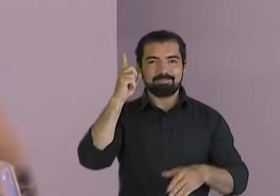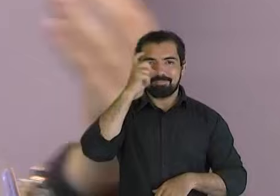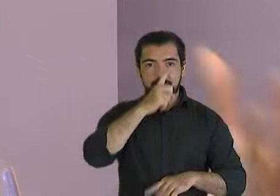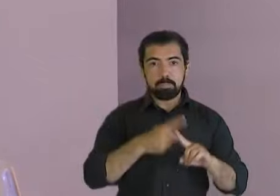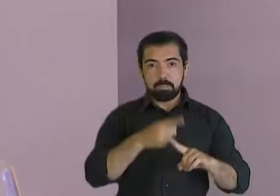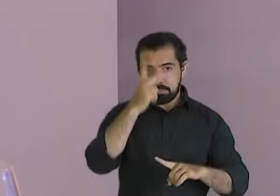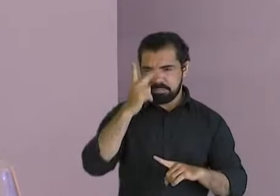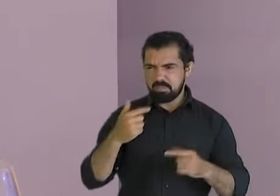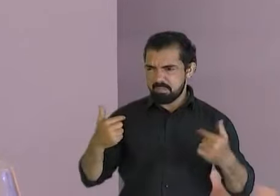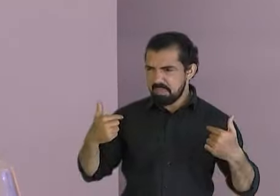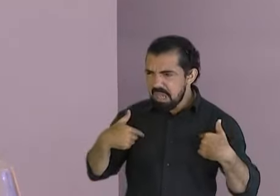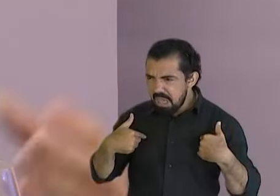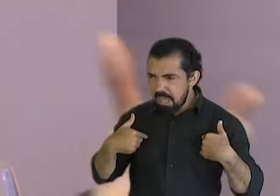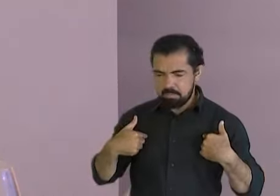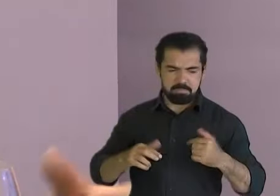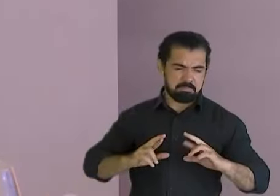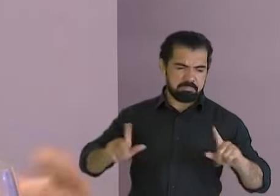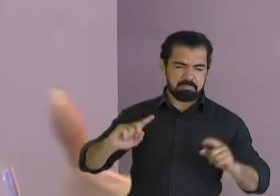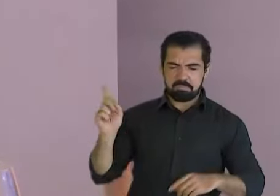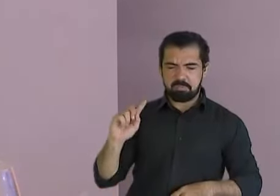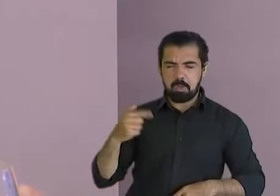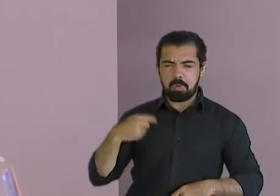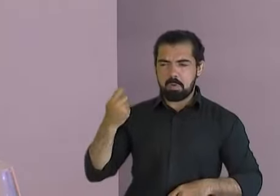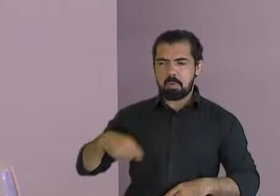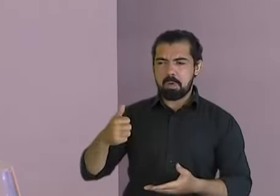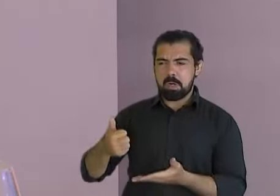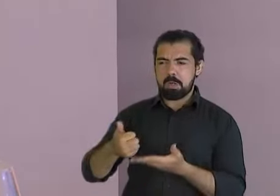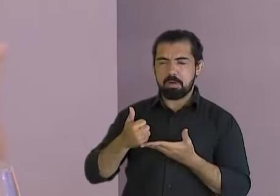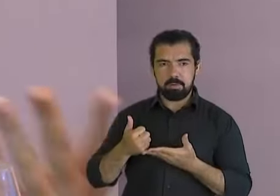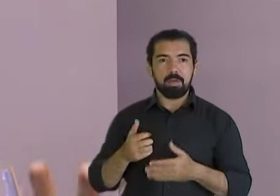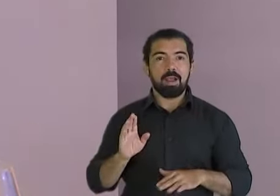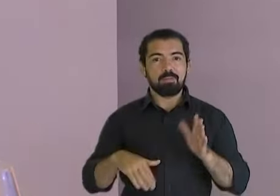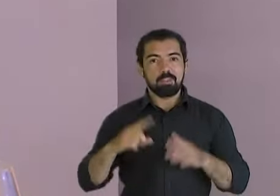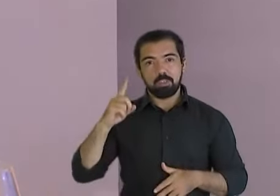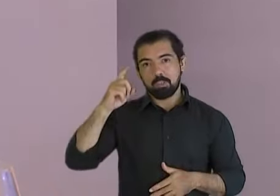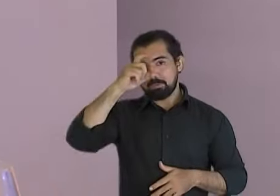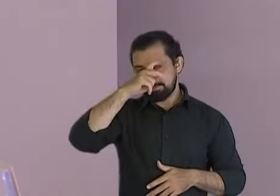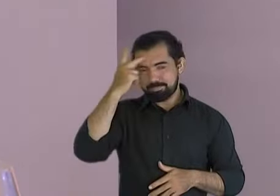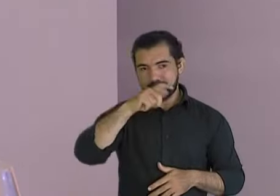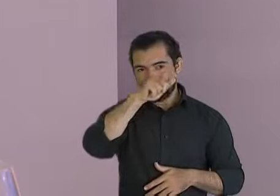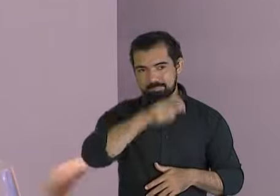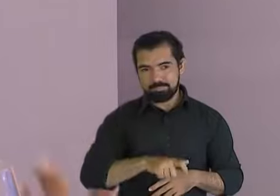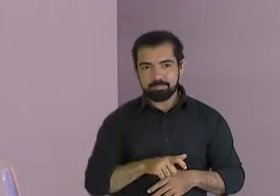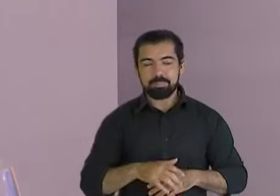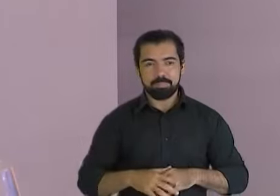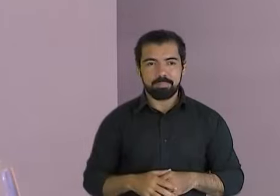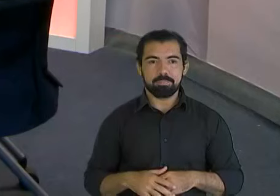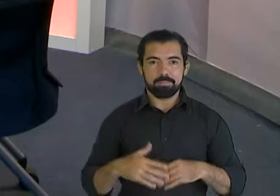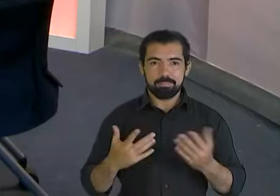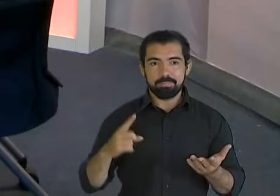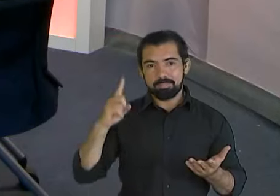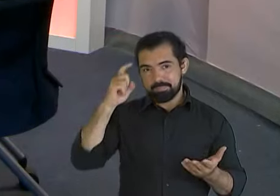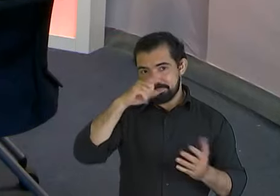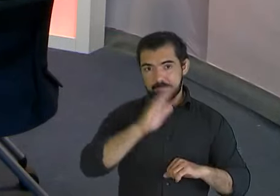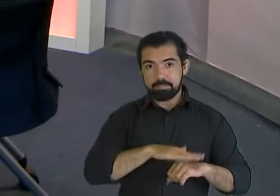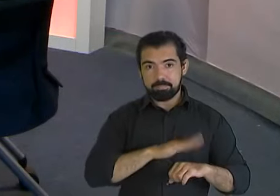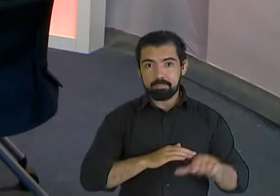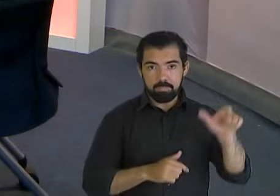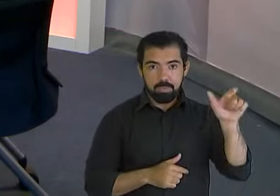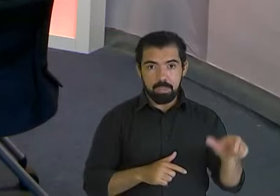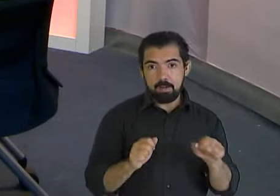aí levar para essa ajuda. Não, vamos ali no psiquiatra, psicólogo, uma pessoa que não vê que tem uma tem questão, um problema. É muito difícil fazer